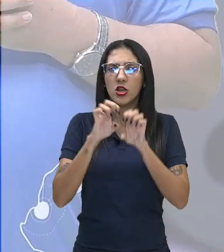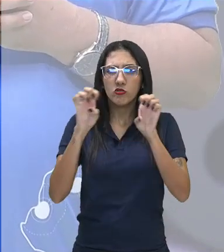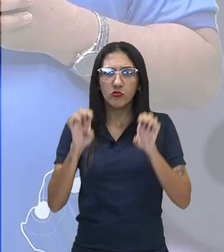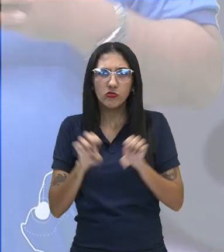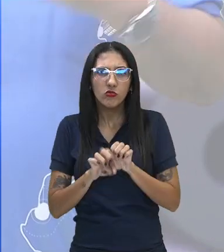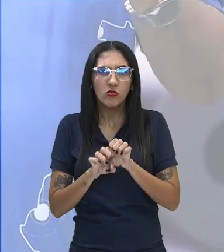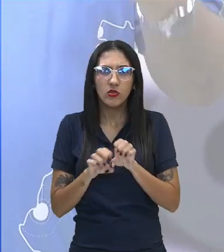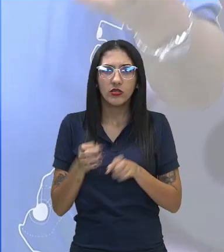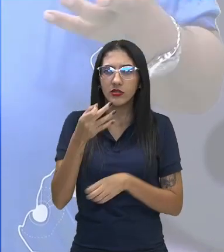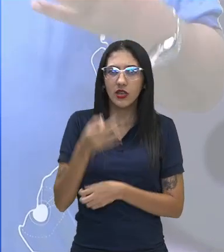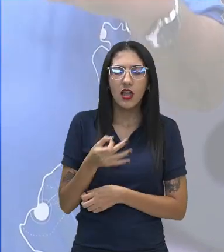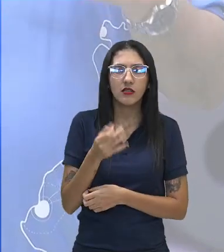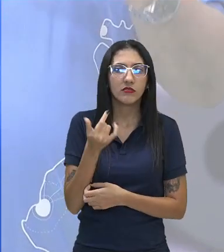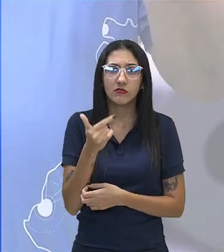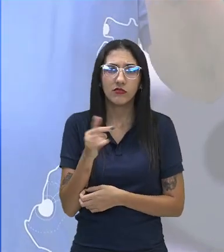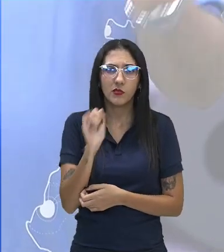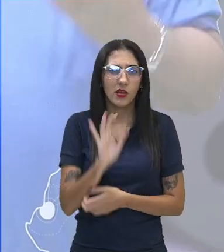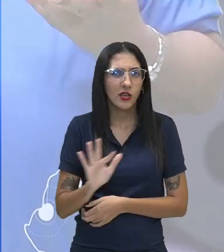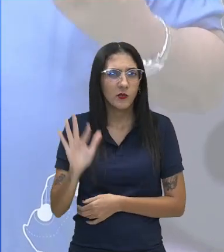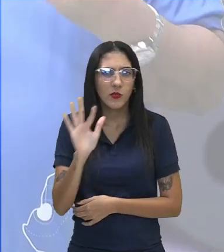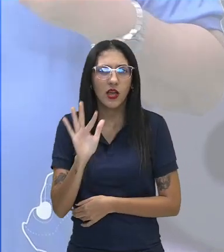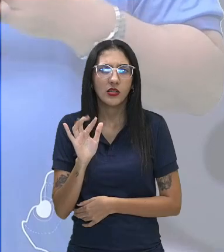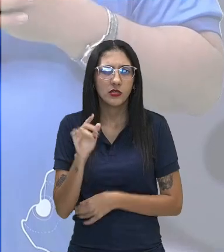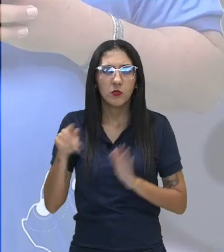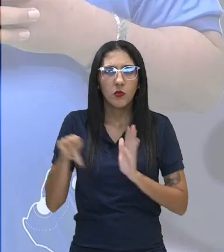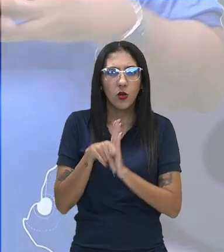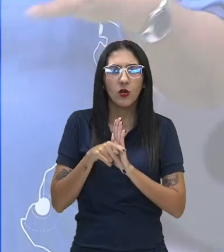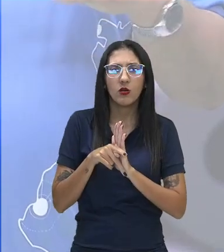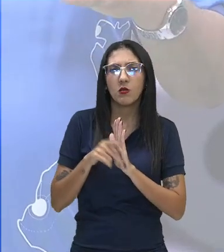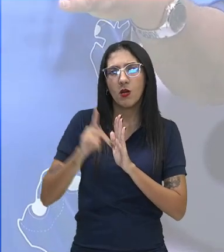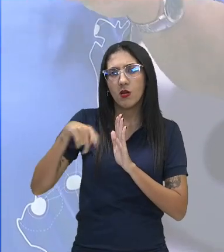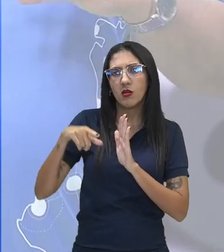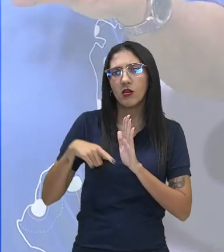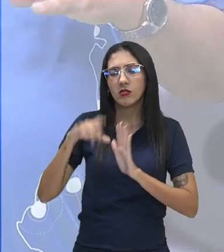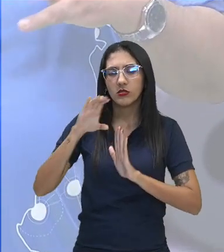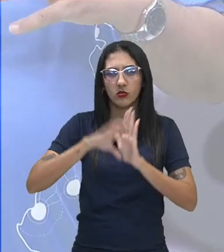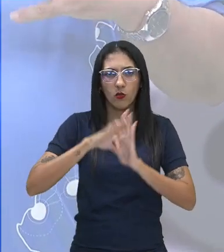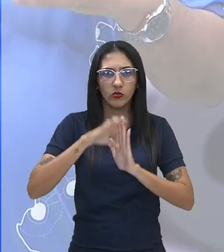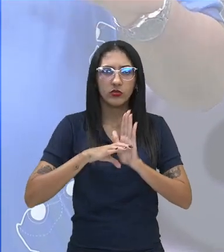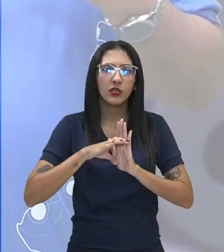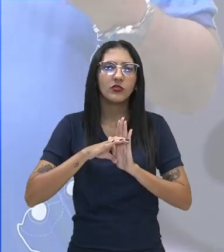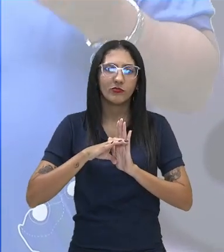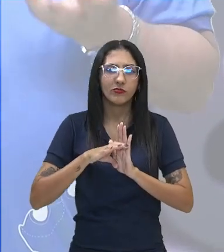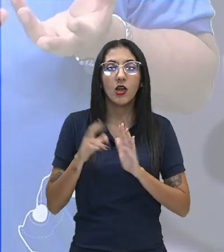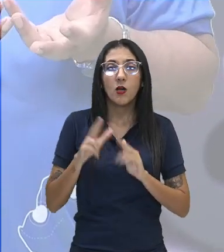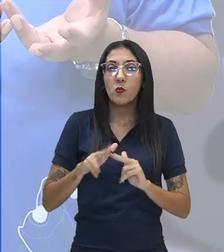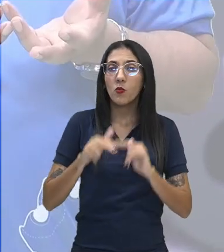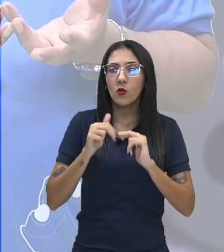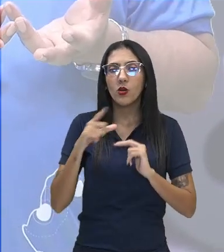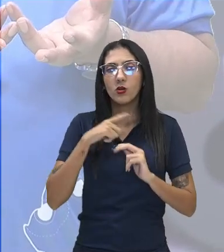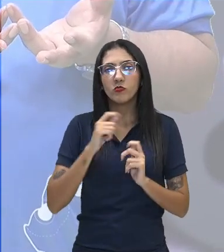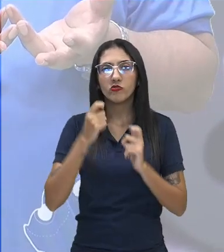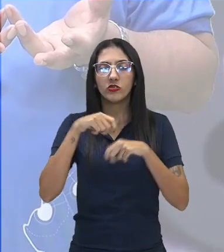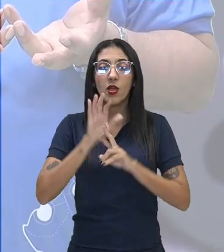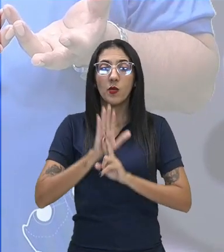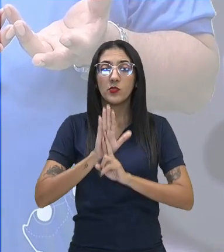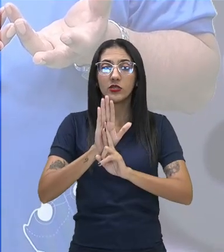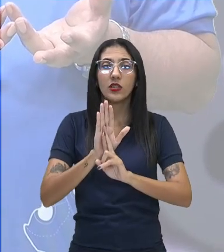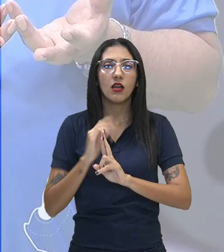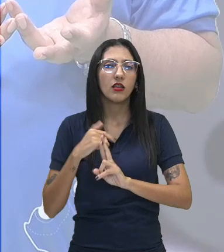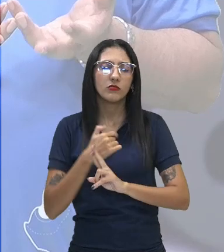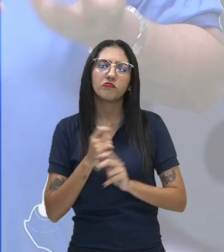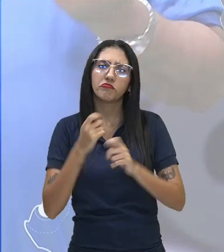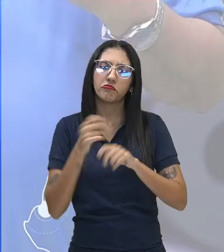para essas palavras, esses conceitos, né? Então, para representá-los, nós usamos os